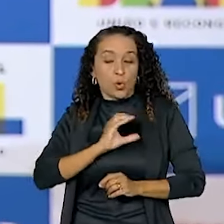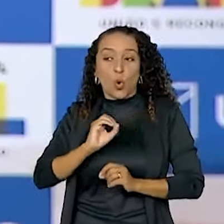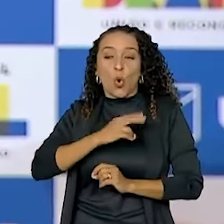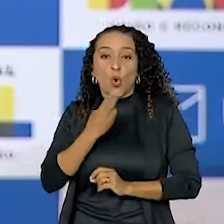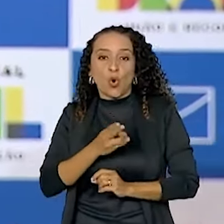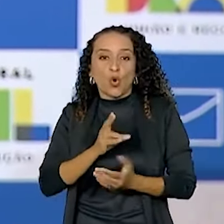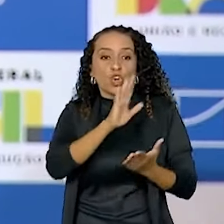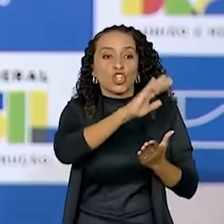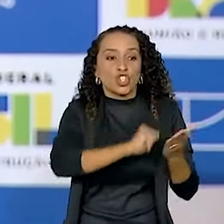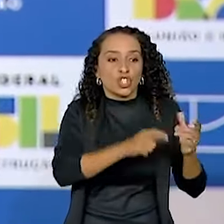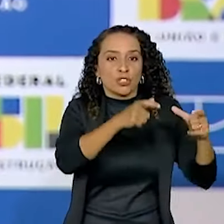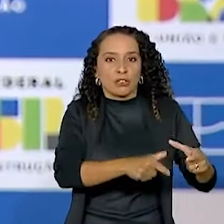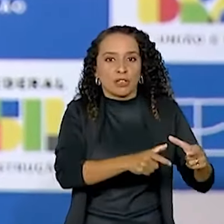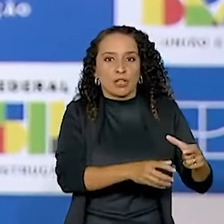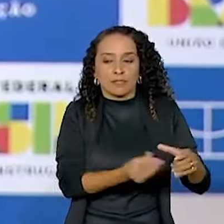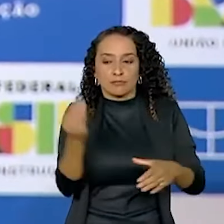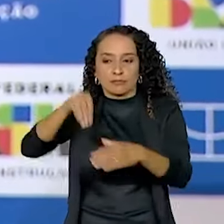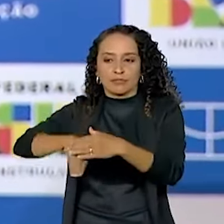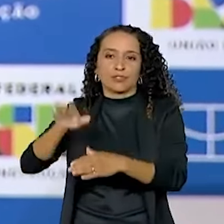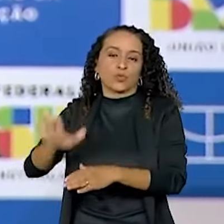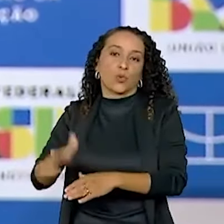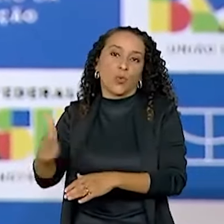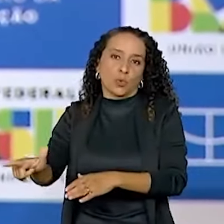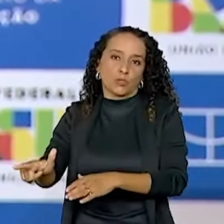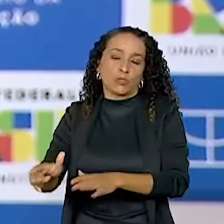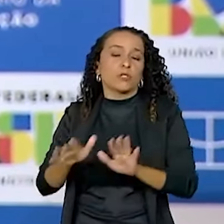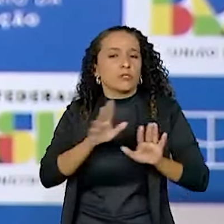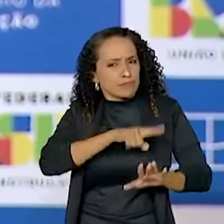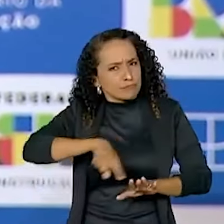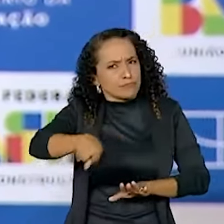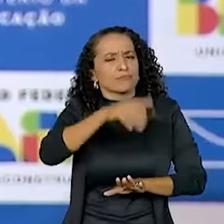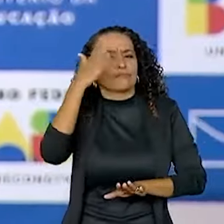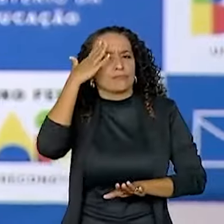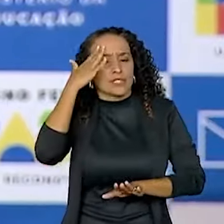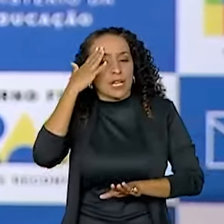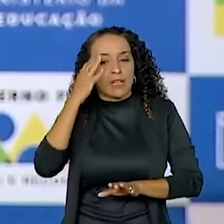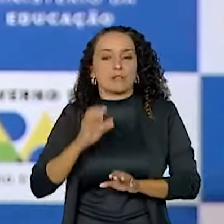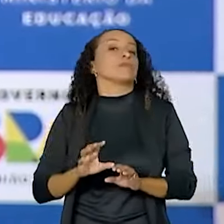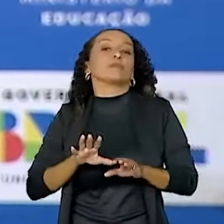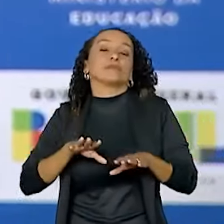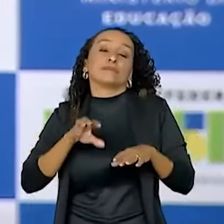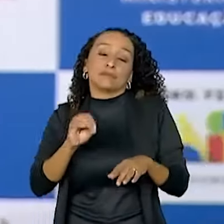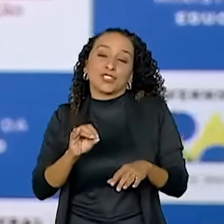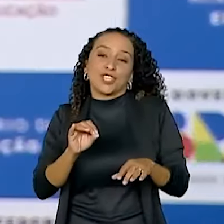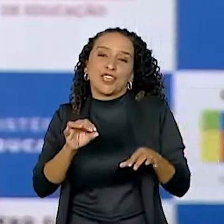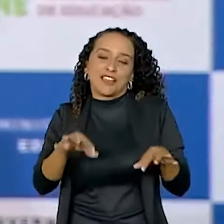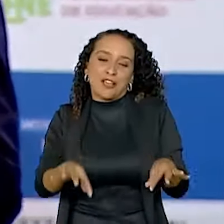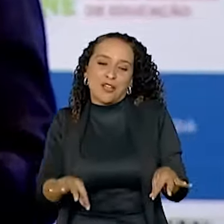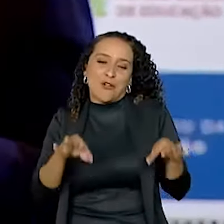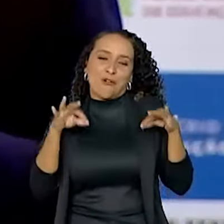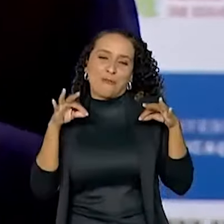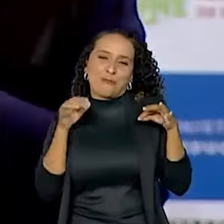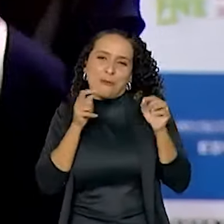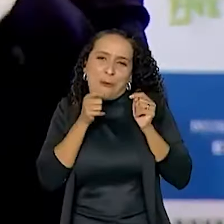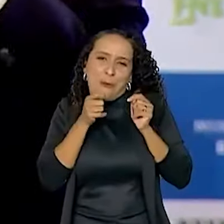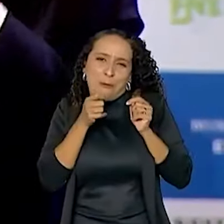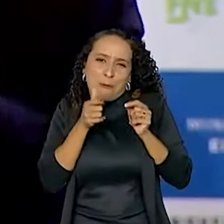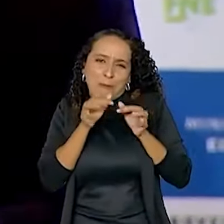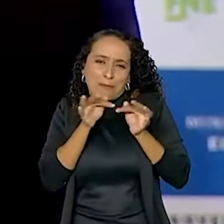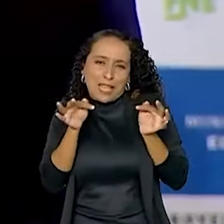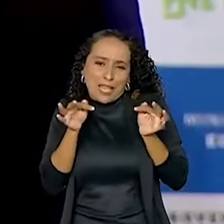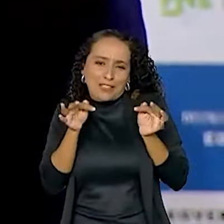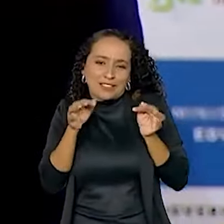para colocar na outra. E todo mundo sabe que quando o cobertor não é tão grande, se você